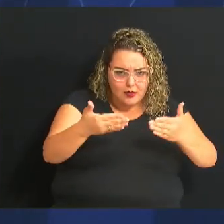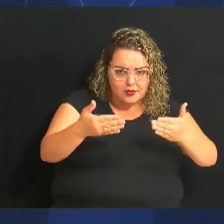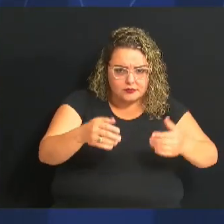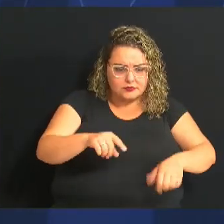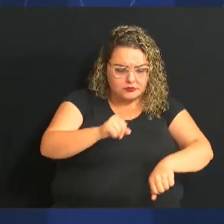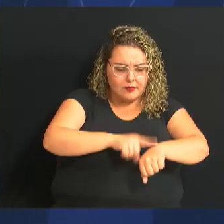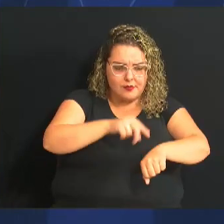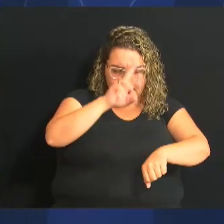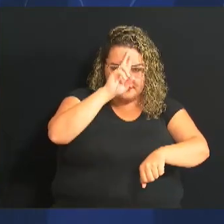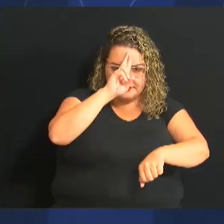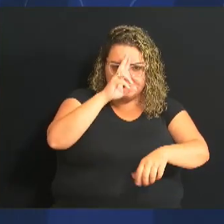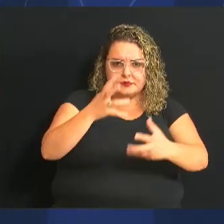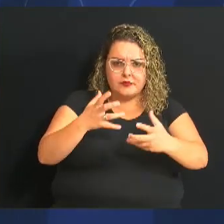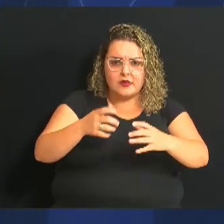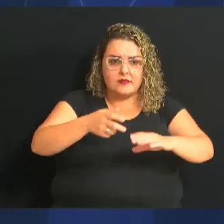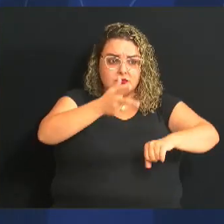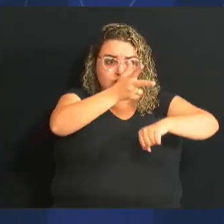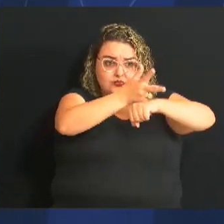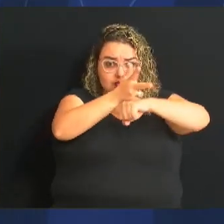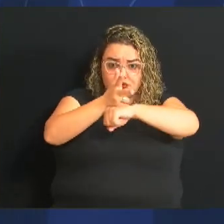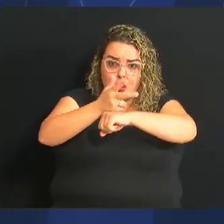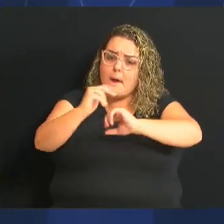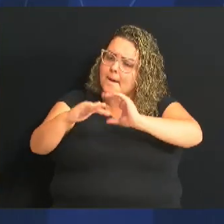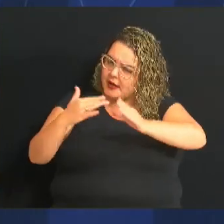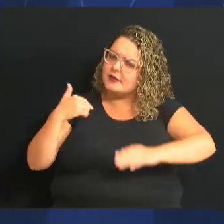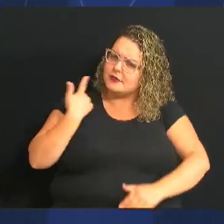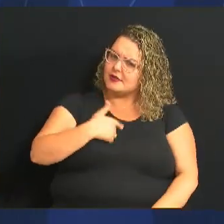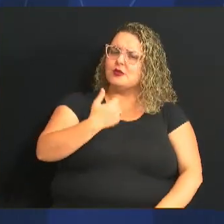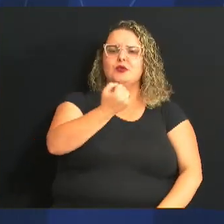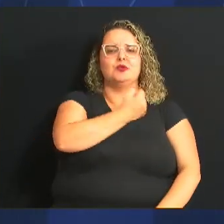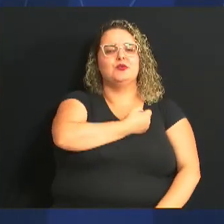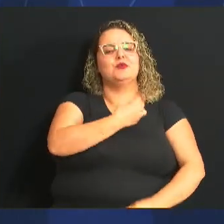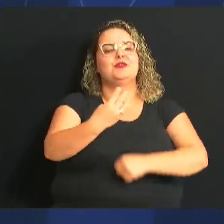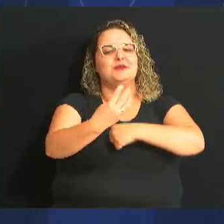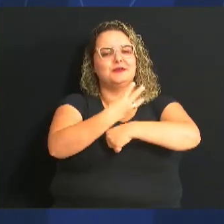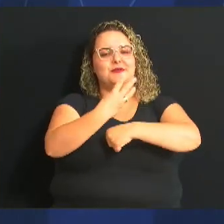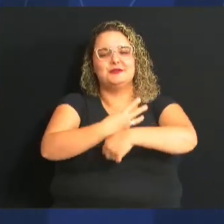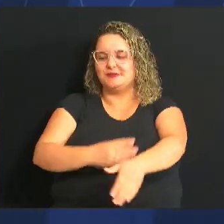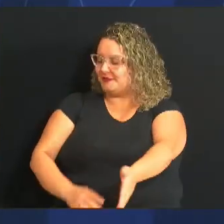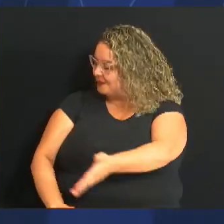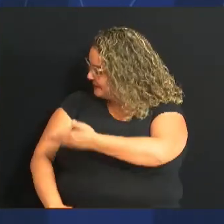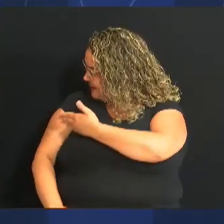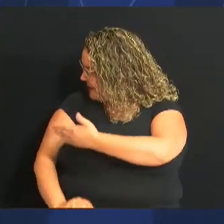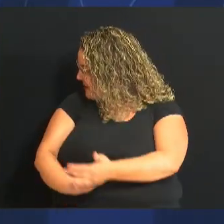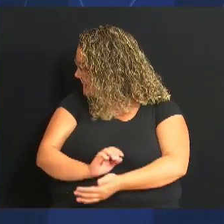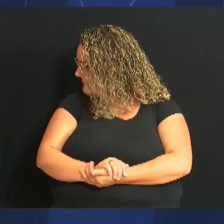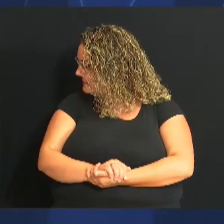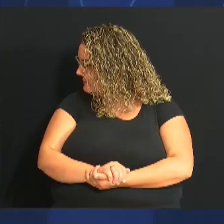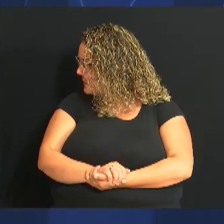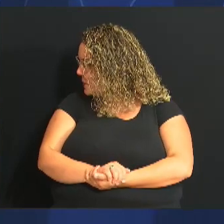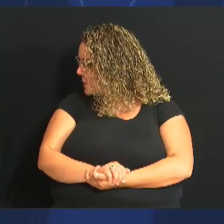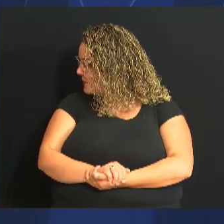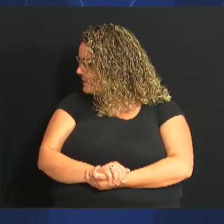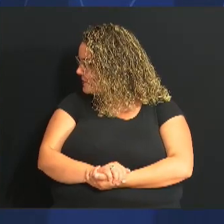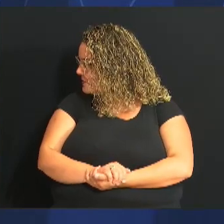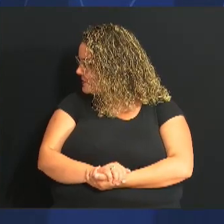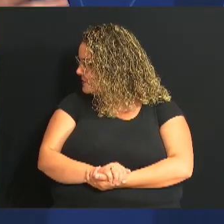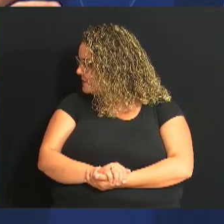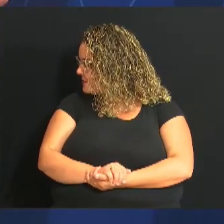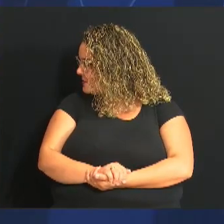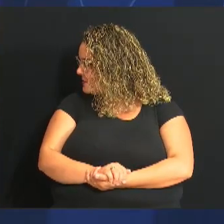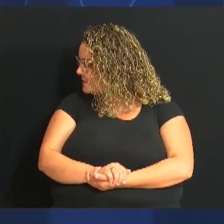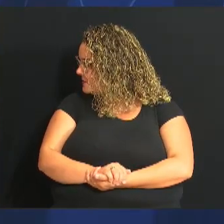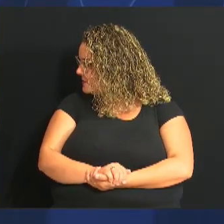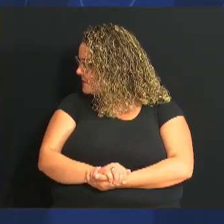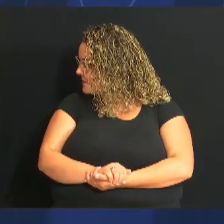almoço, quer fazer um vídeo? Manda pra gente, número do nosso WhatsApp já está embaixo da sua tela, 19 é o nosso DDD, para